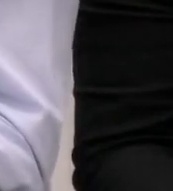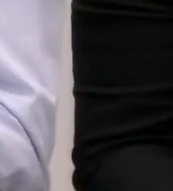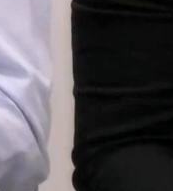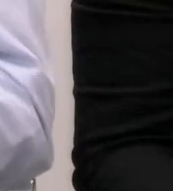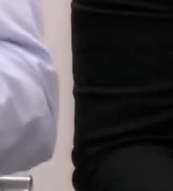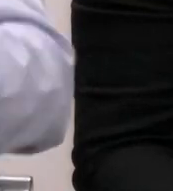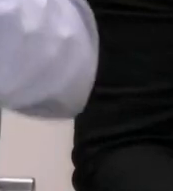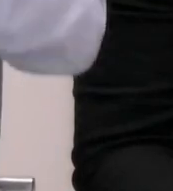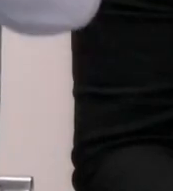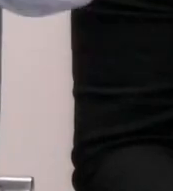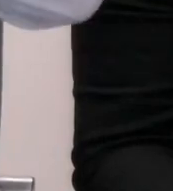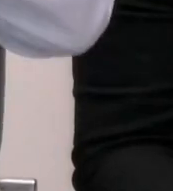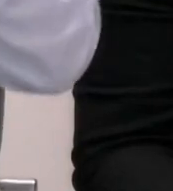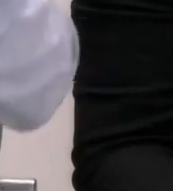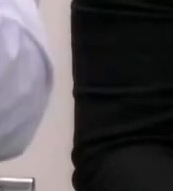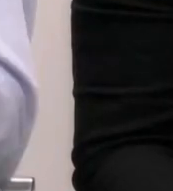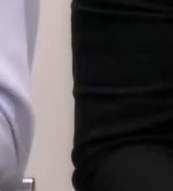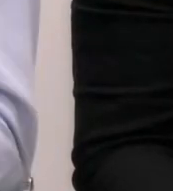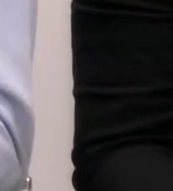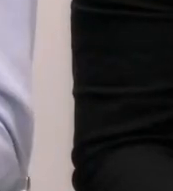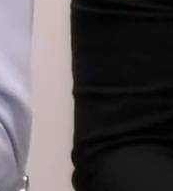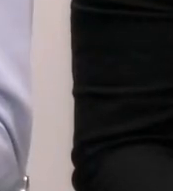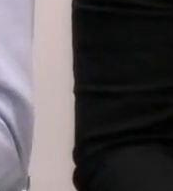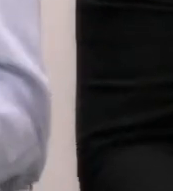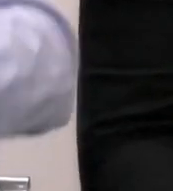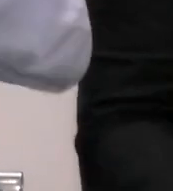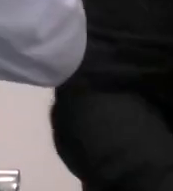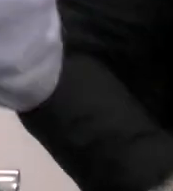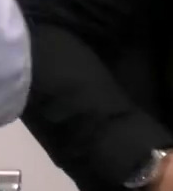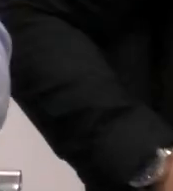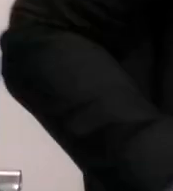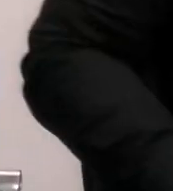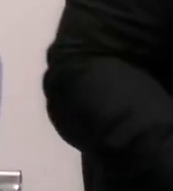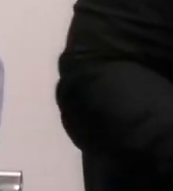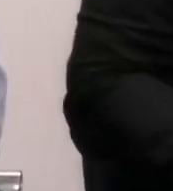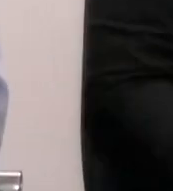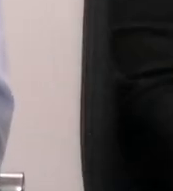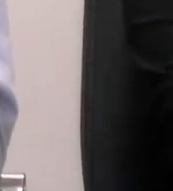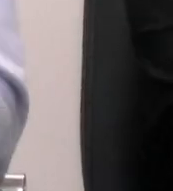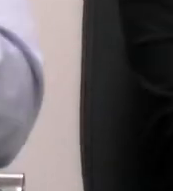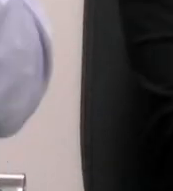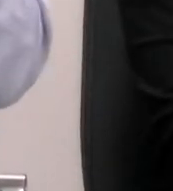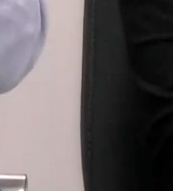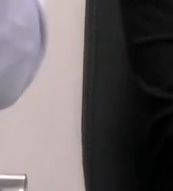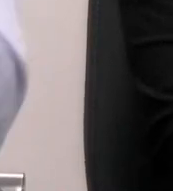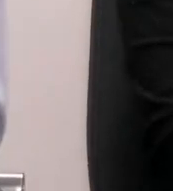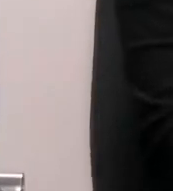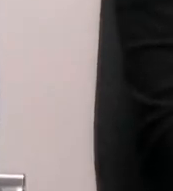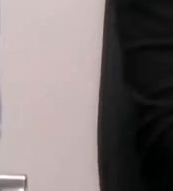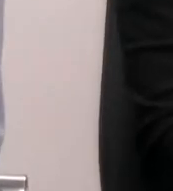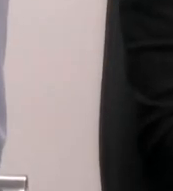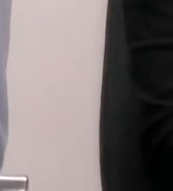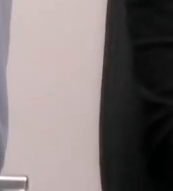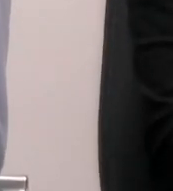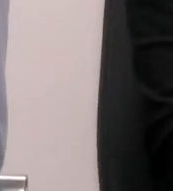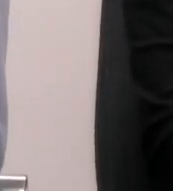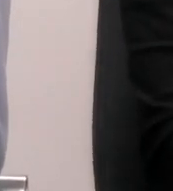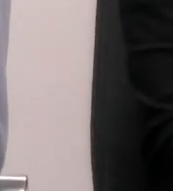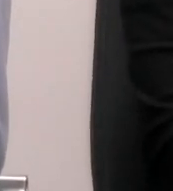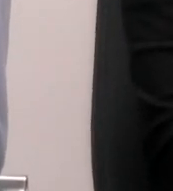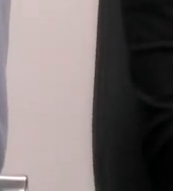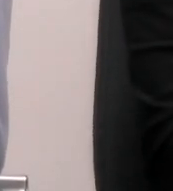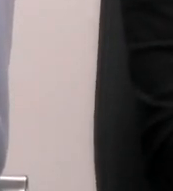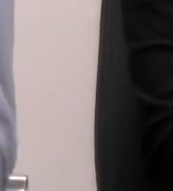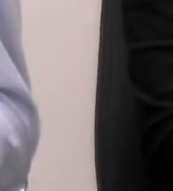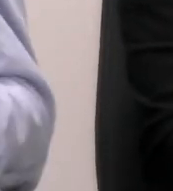talvez dessa maneira a gente possa combinar várias das questões aqui levantadas. Vamos ver se a